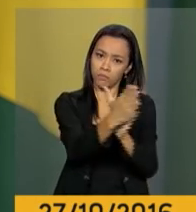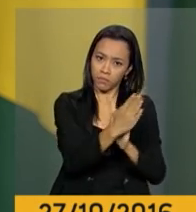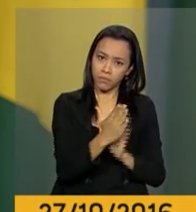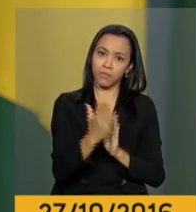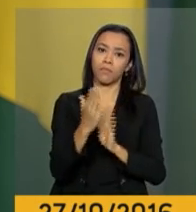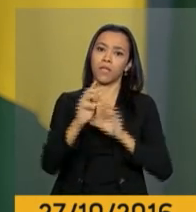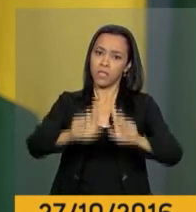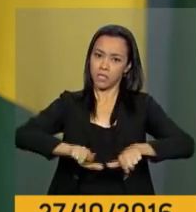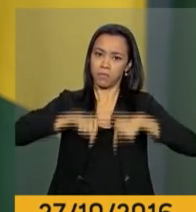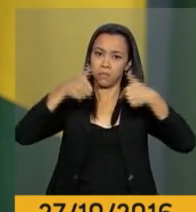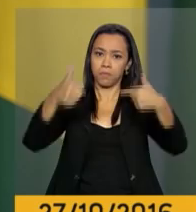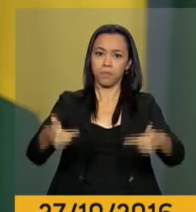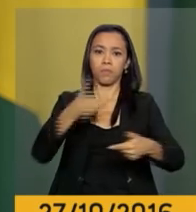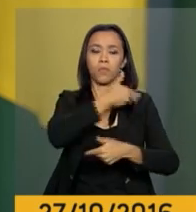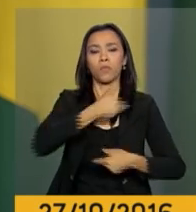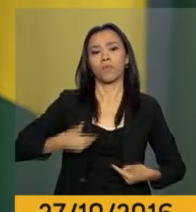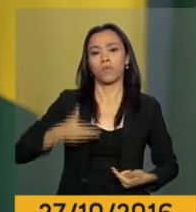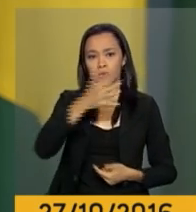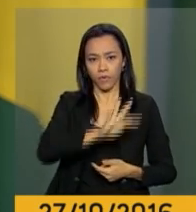federal.